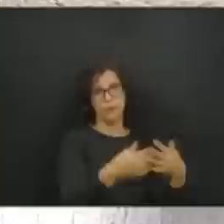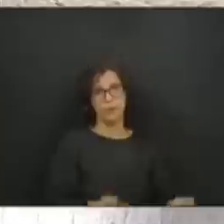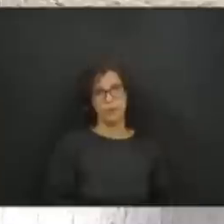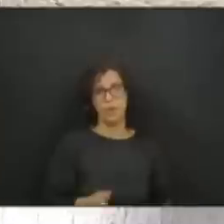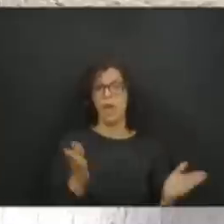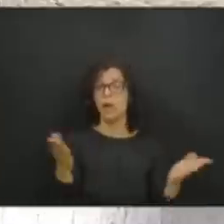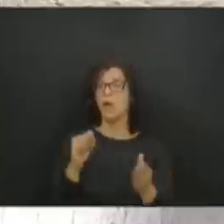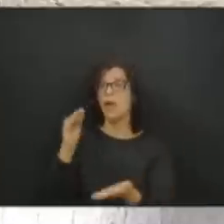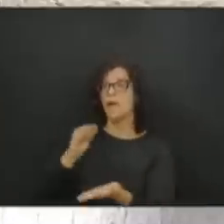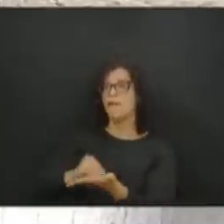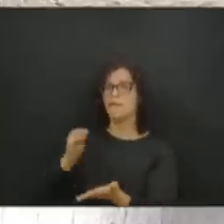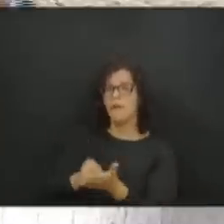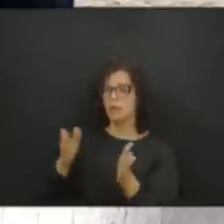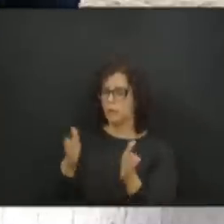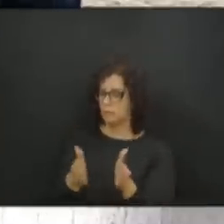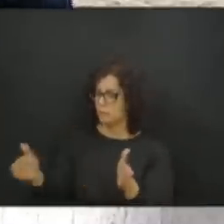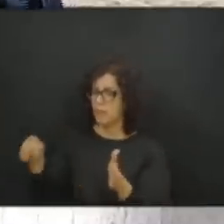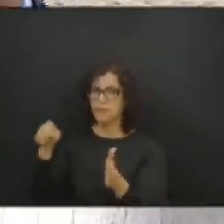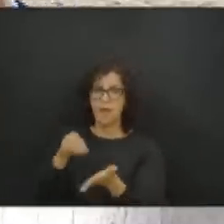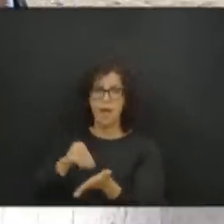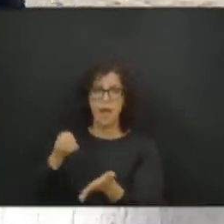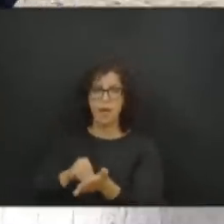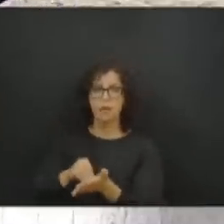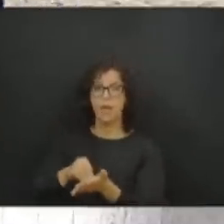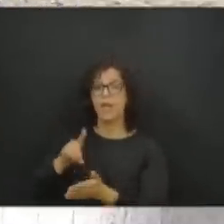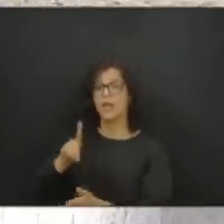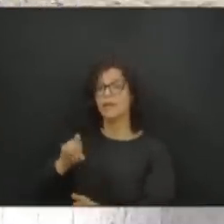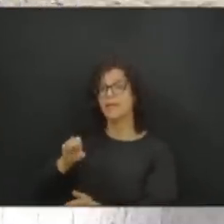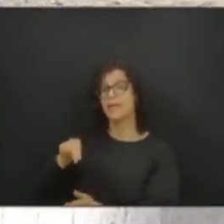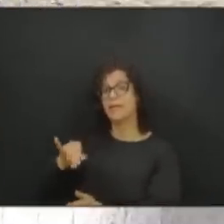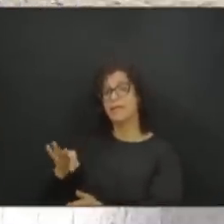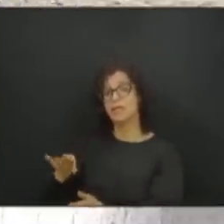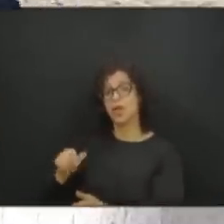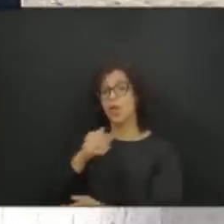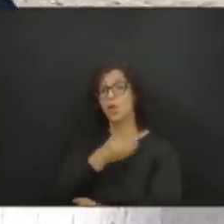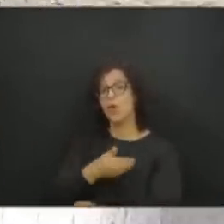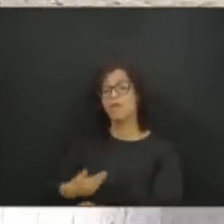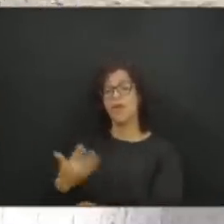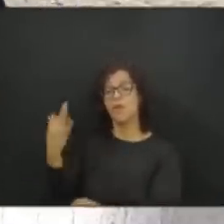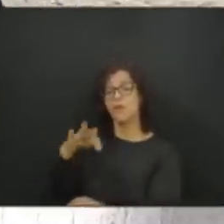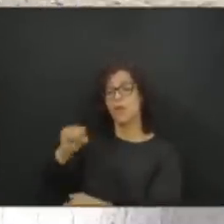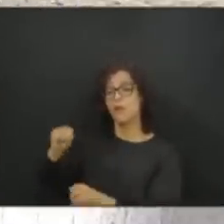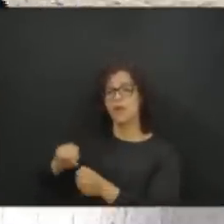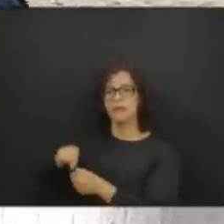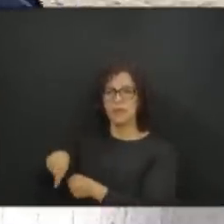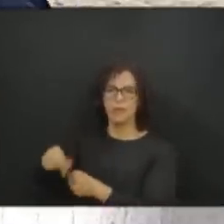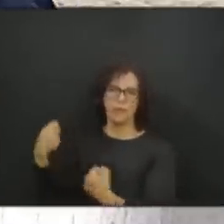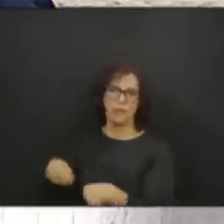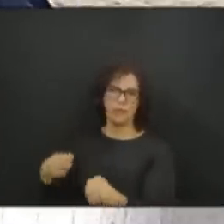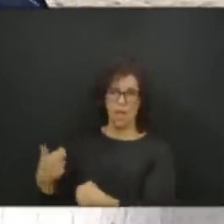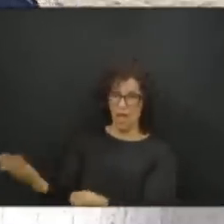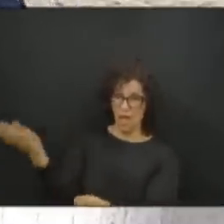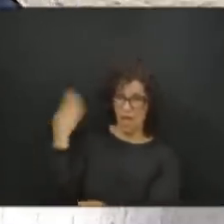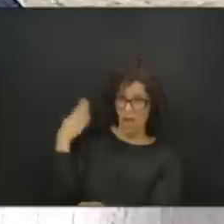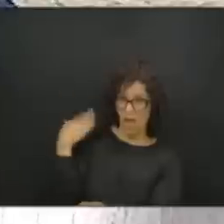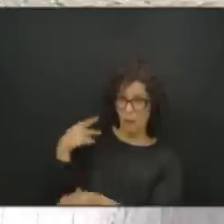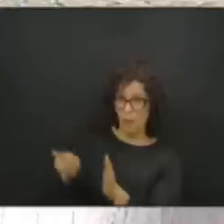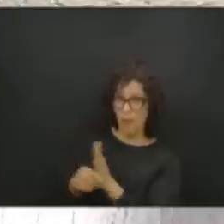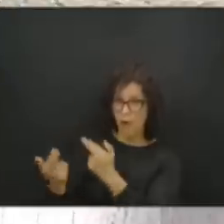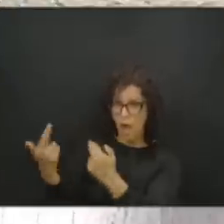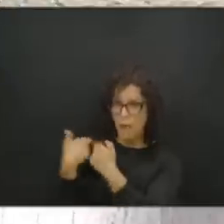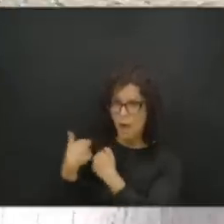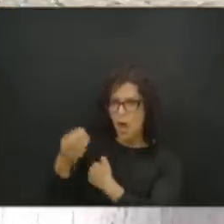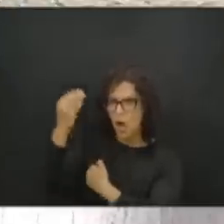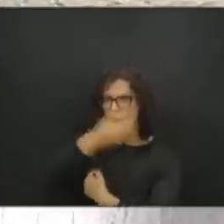Agora falta um outro pedaço que é o Denise que tem que fazer o governo federal não coloque nas costas do governador